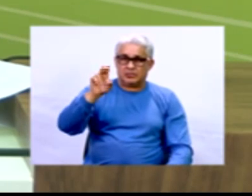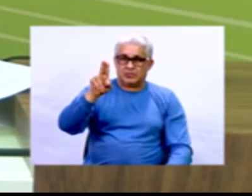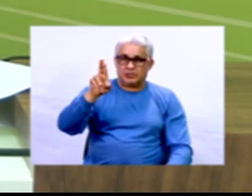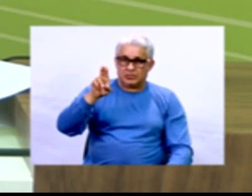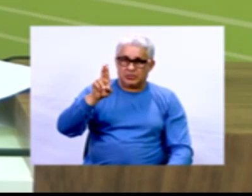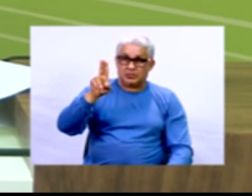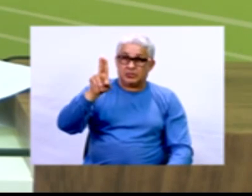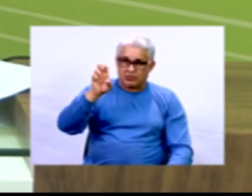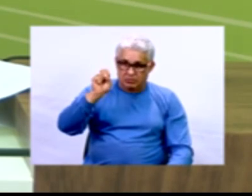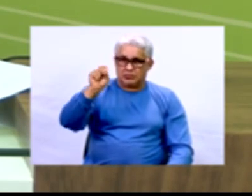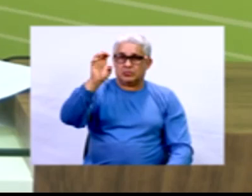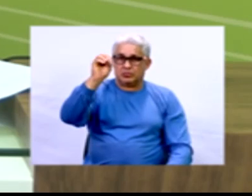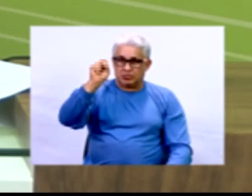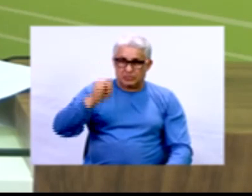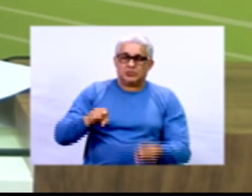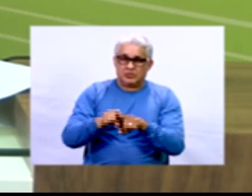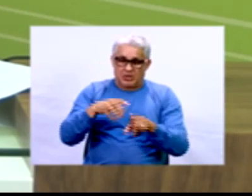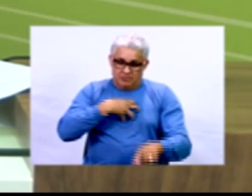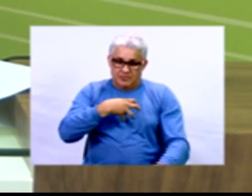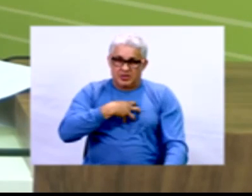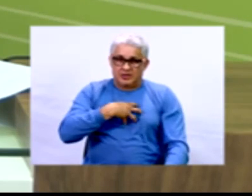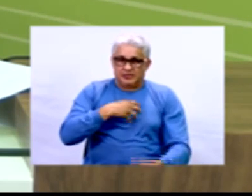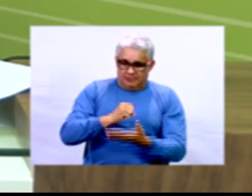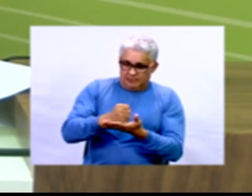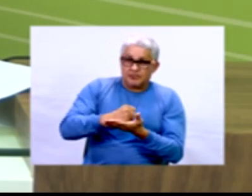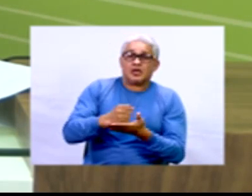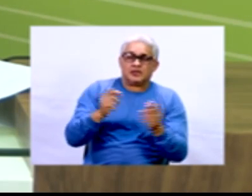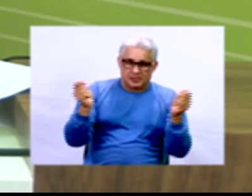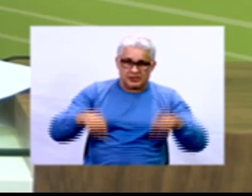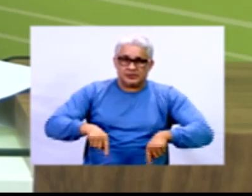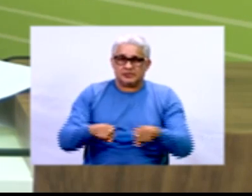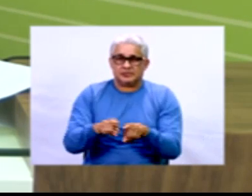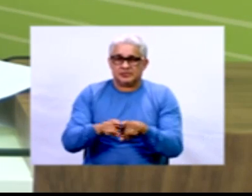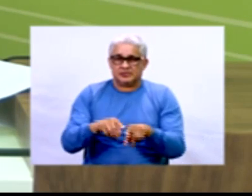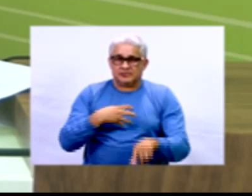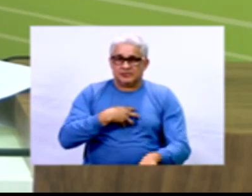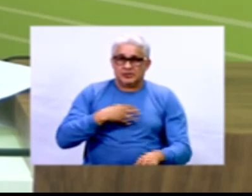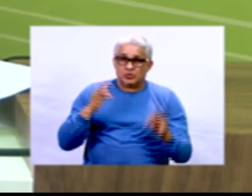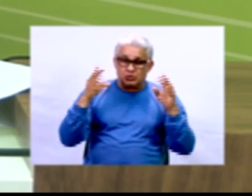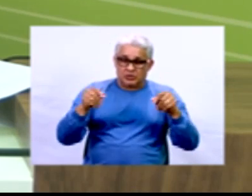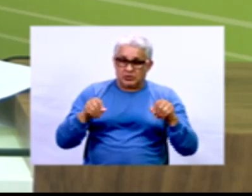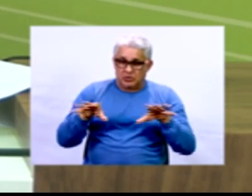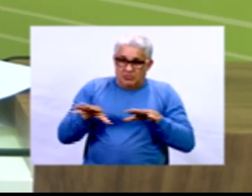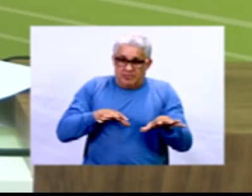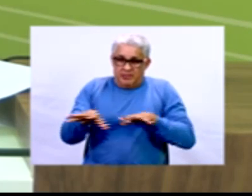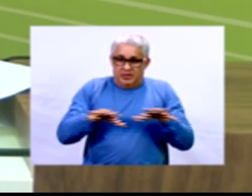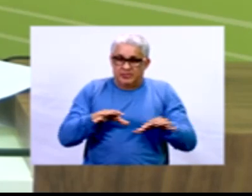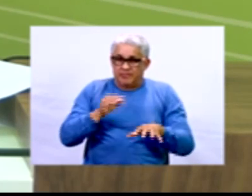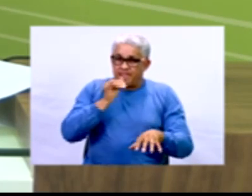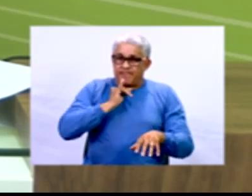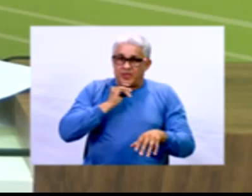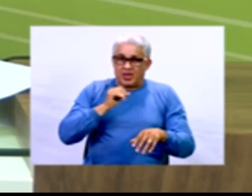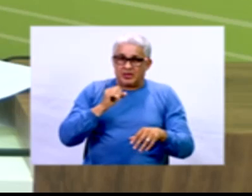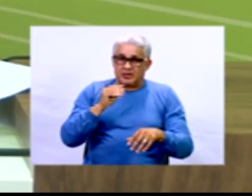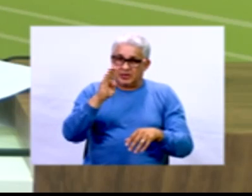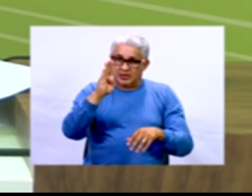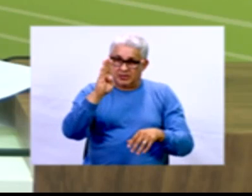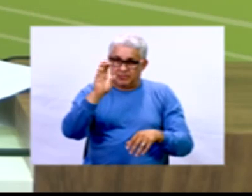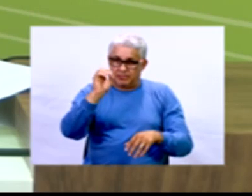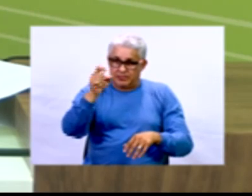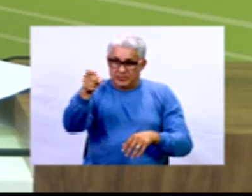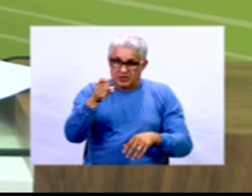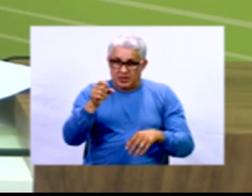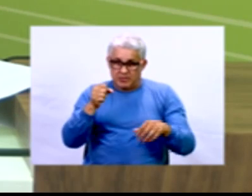de movimento. Então, as consoles têm dispositivos que fazem com que todo o nosso movimento, por exemplo, vou lutar boxe, você está lá